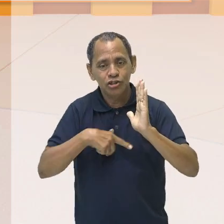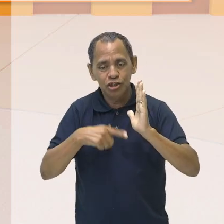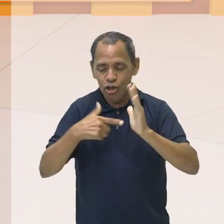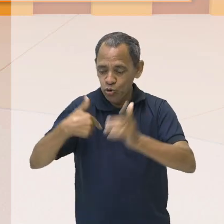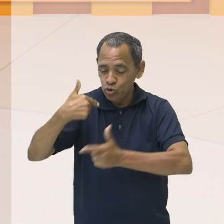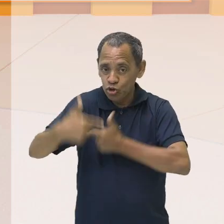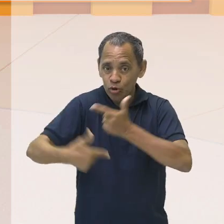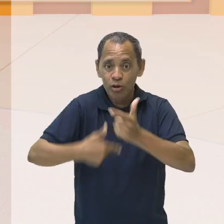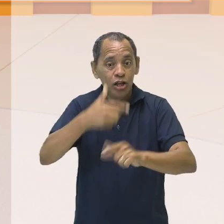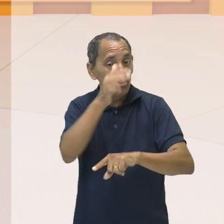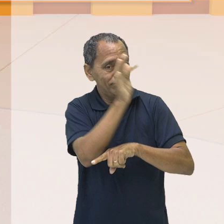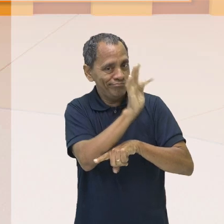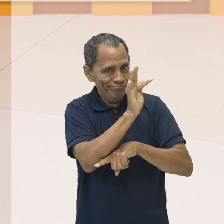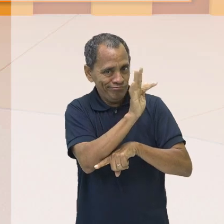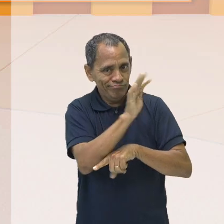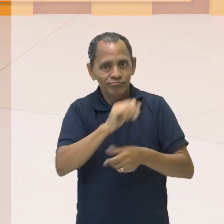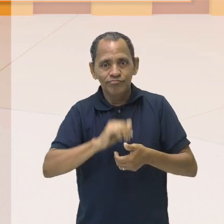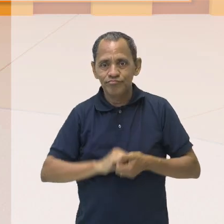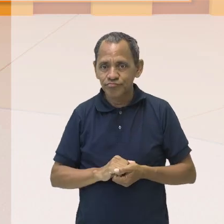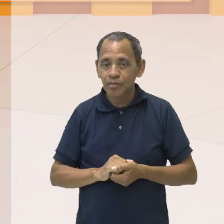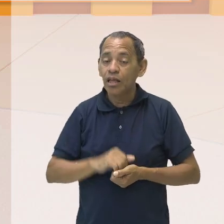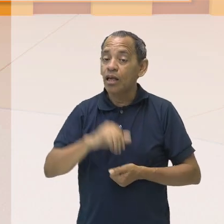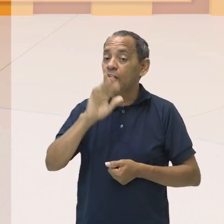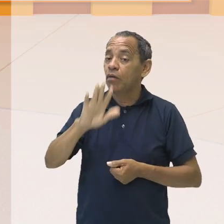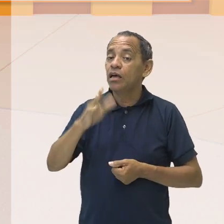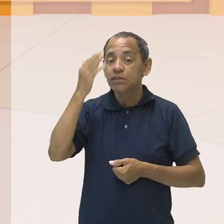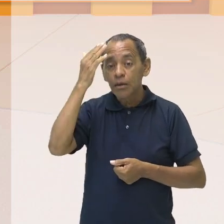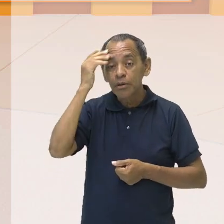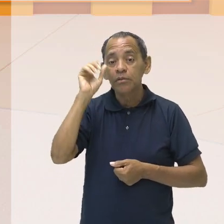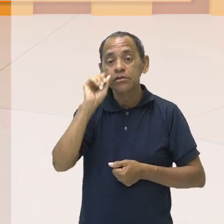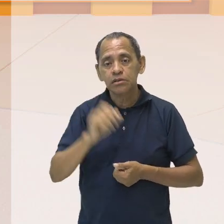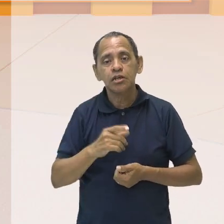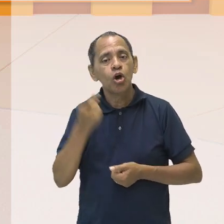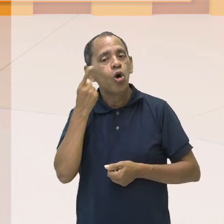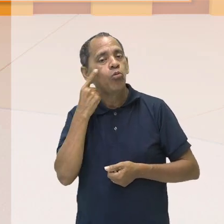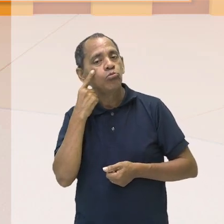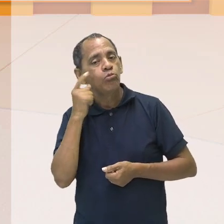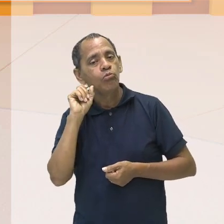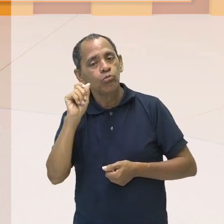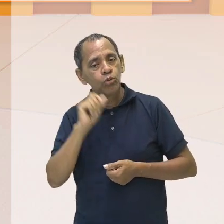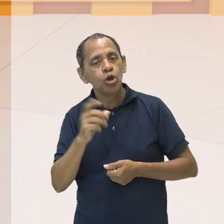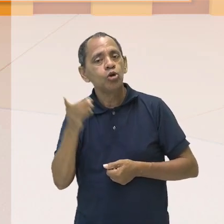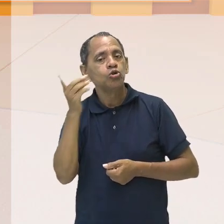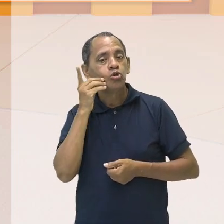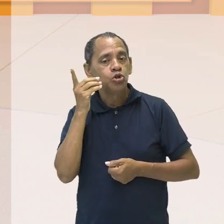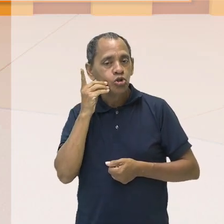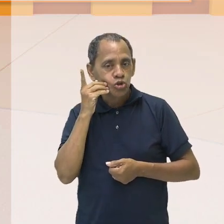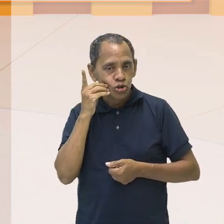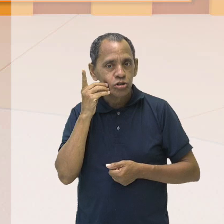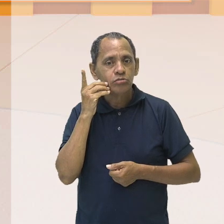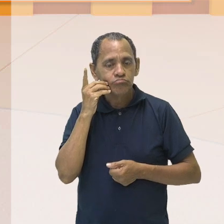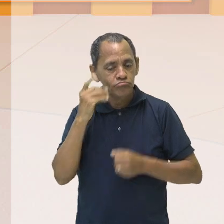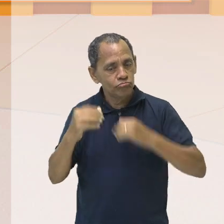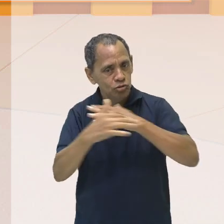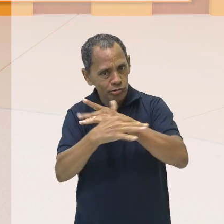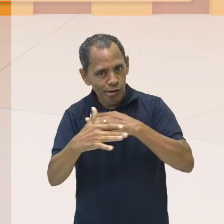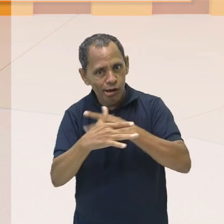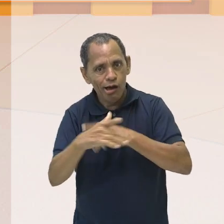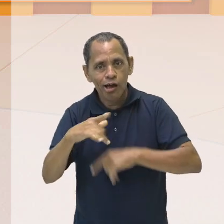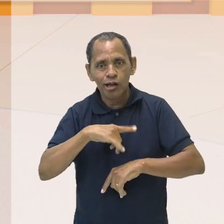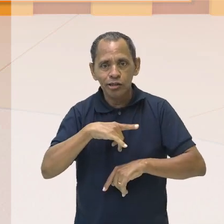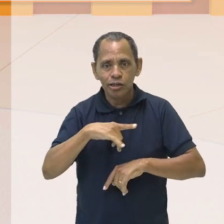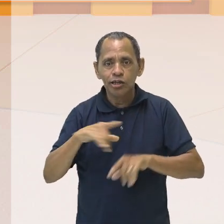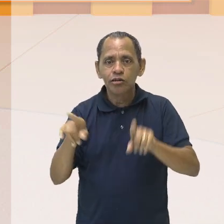trabalhador formal. Mas, como a gente sabe, né, a gente observando o nosso cotidiano, observando a nossa cidade, a